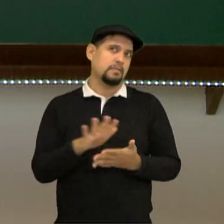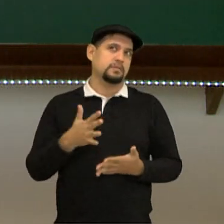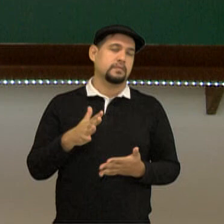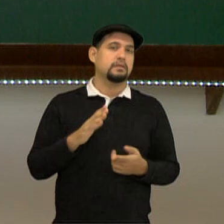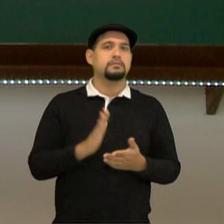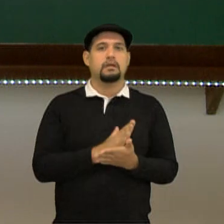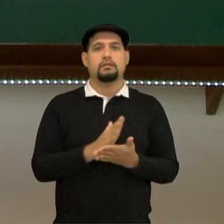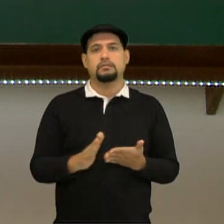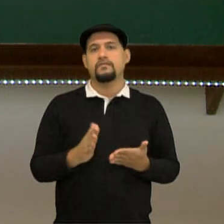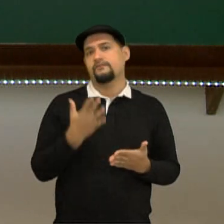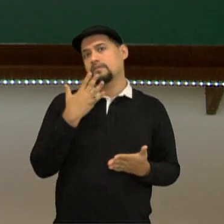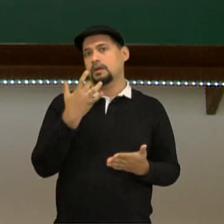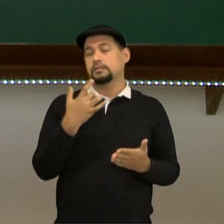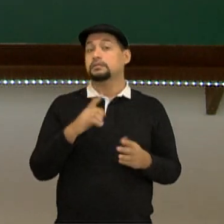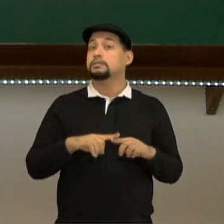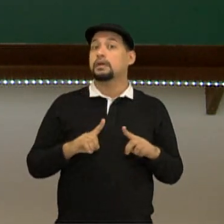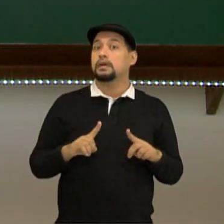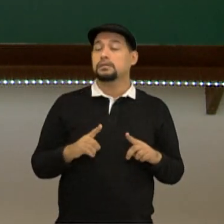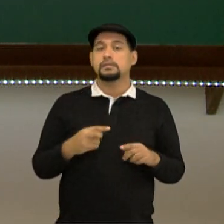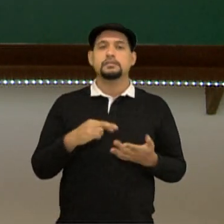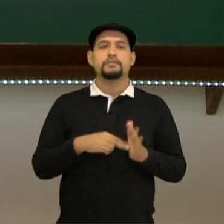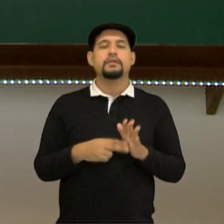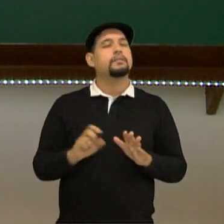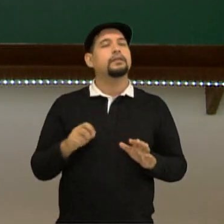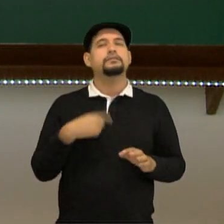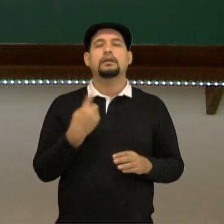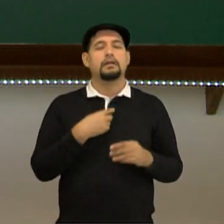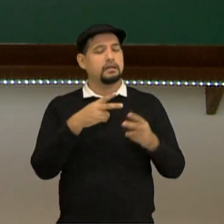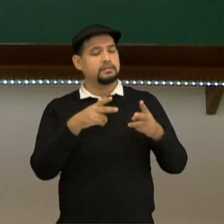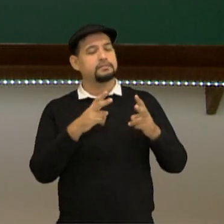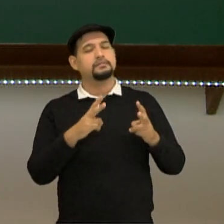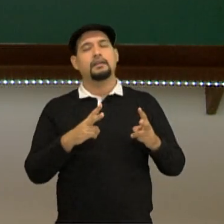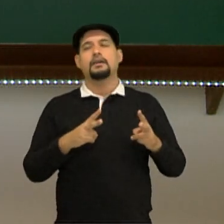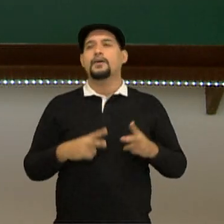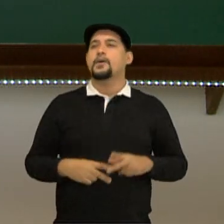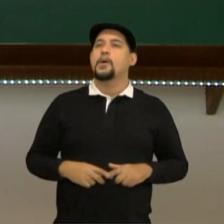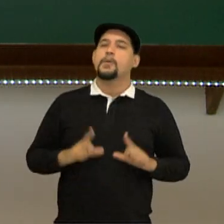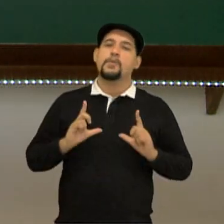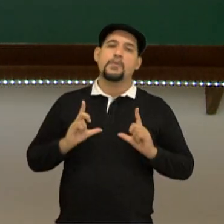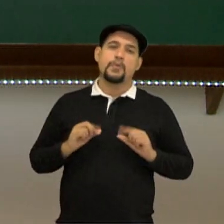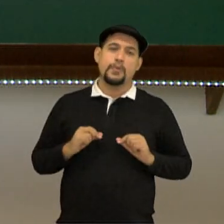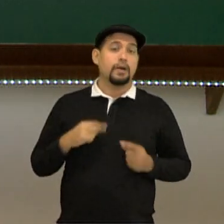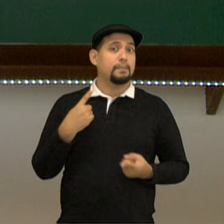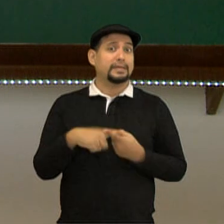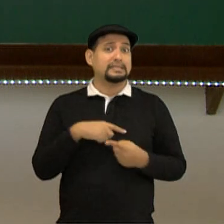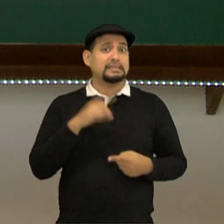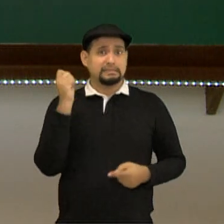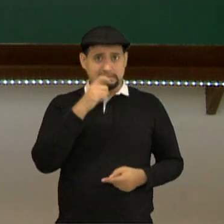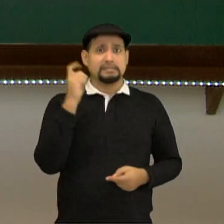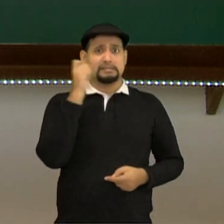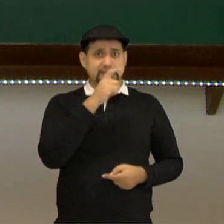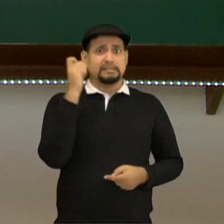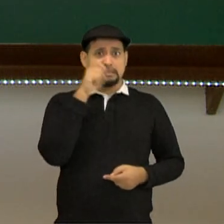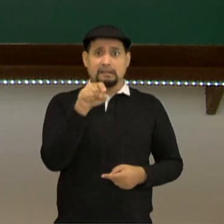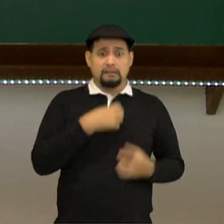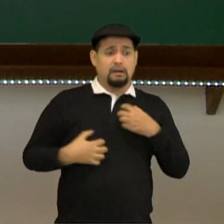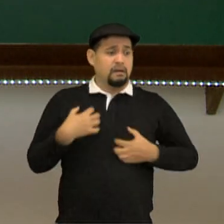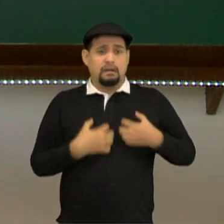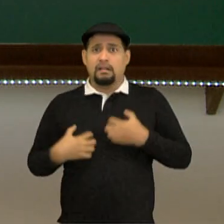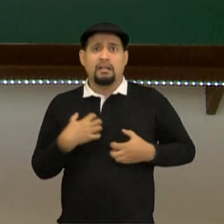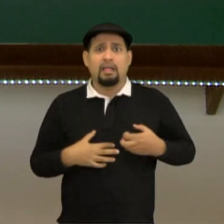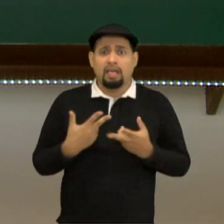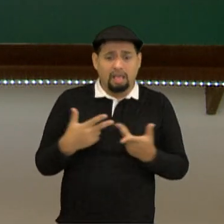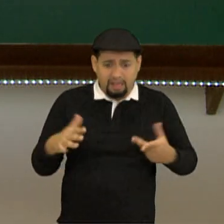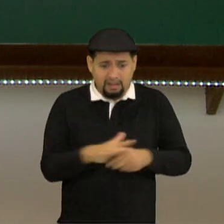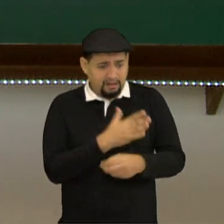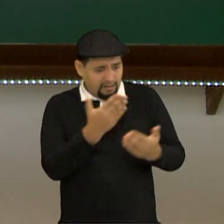leve. Esse segundo é aquele para a gente dar uma respirada, né? Porque se eu pegar e pegar no pescoço de vocês toda hora, vocês ficam desesperados, muita coisa